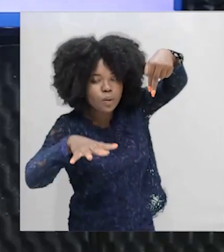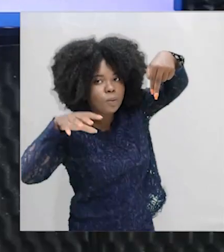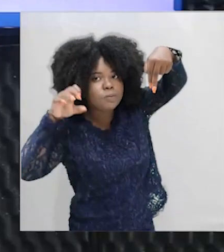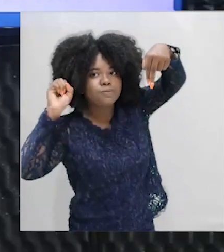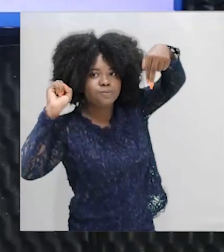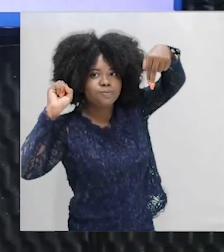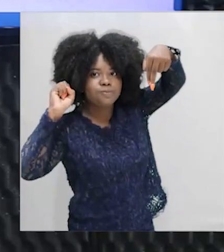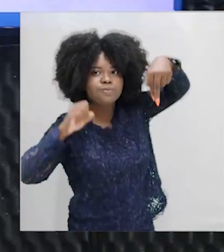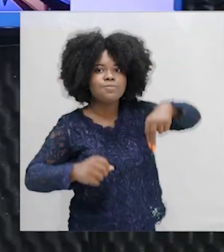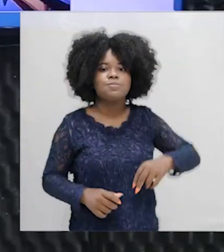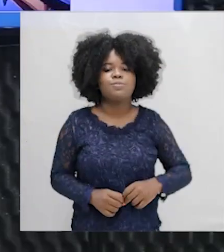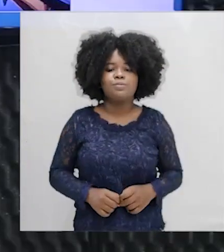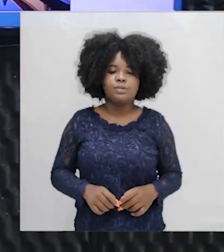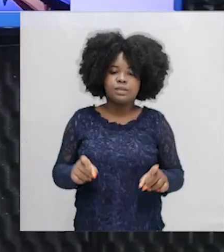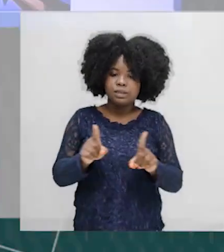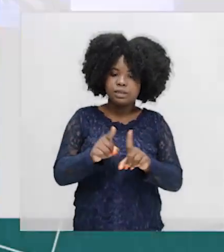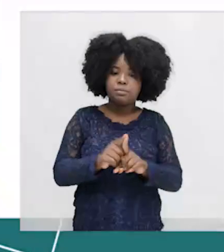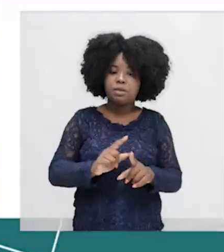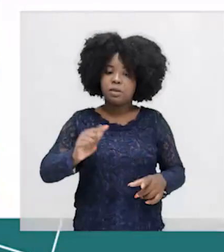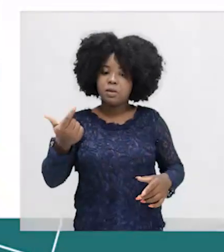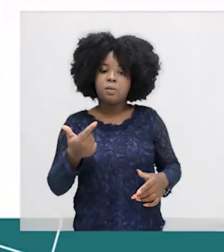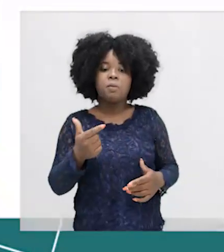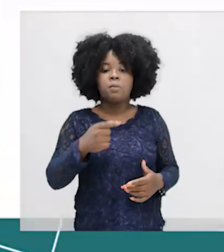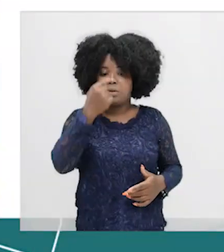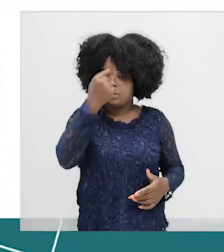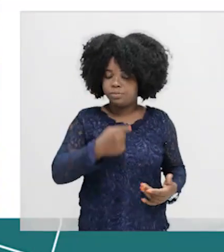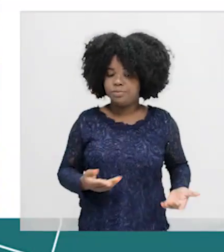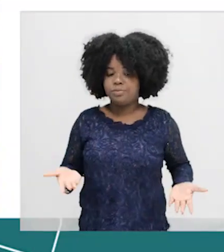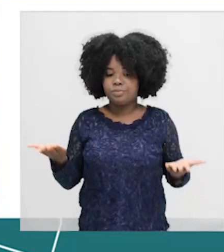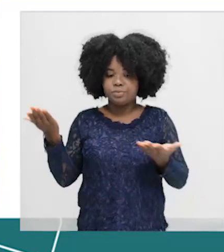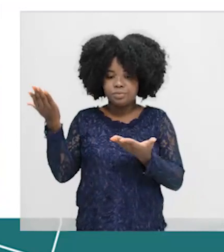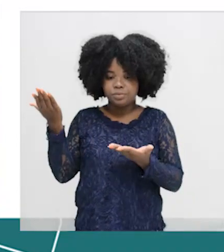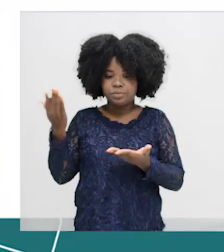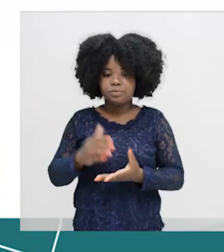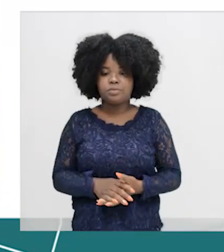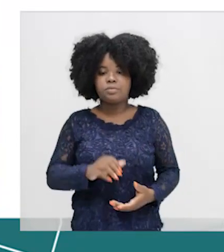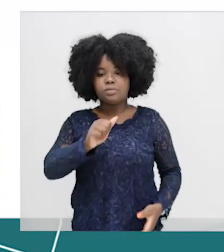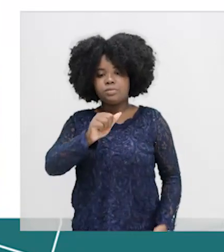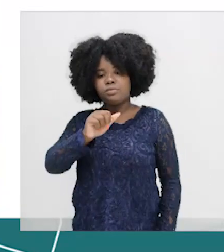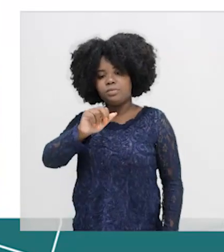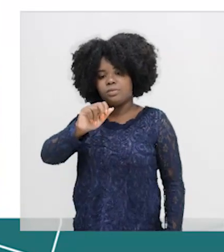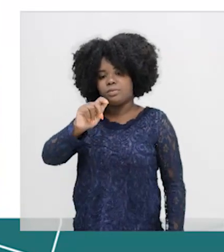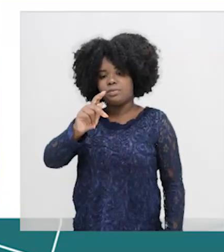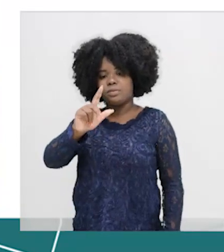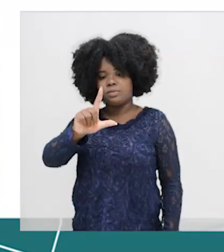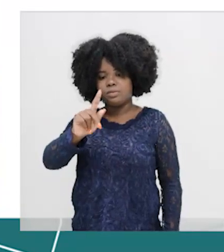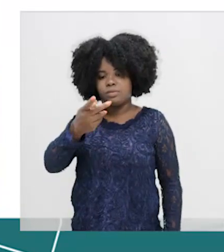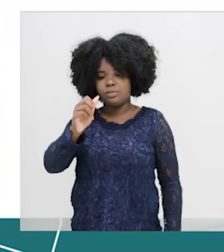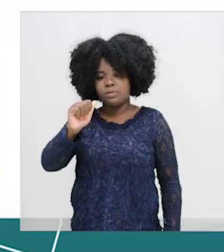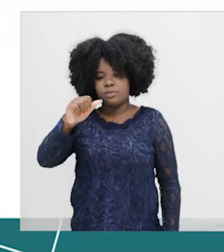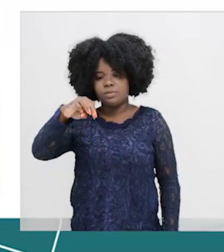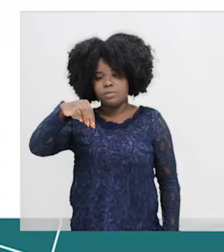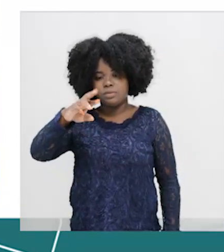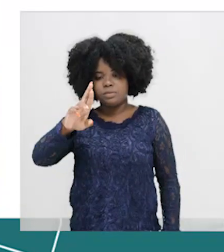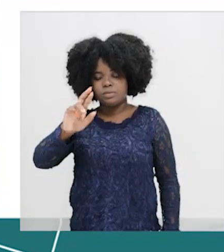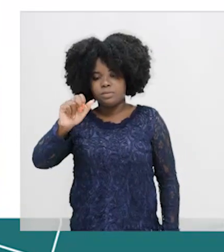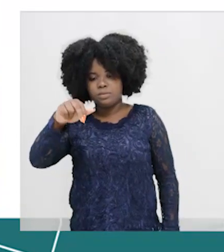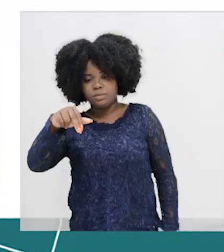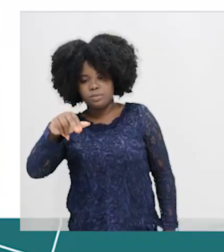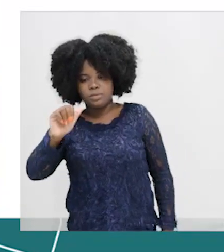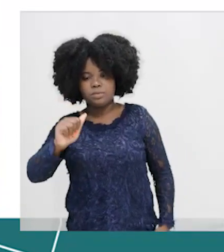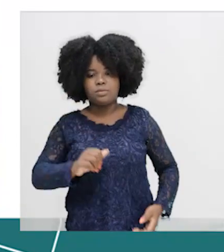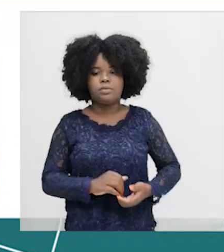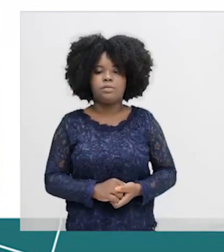funerários, sagrados e de mártires. E esse aqui é o Alhambra, né, que é um conjunto de palácios, jardins e fortalezas que fica